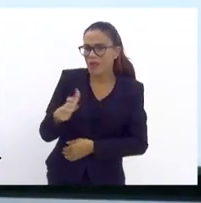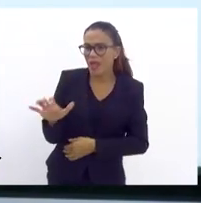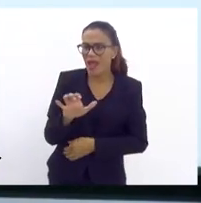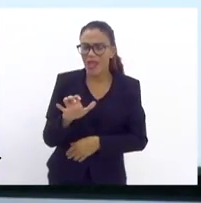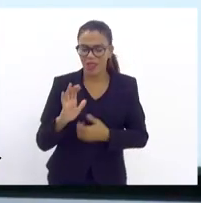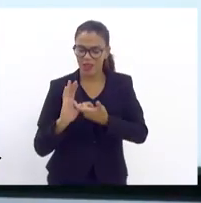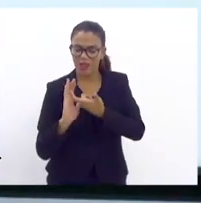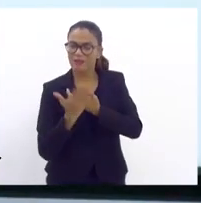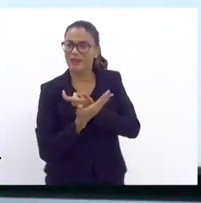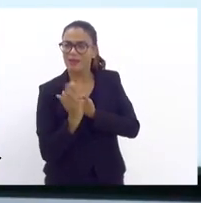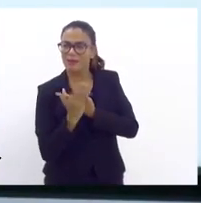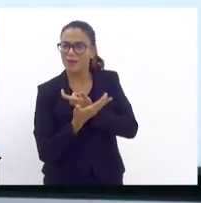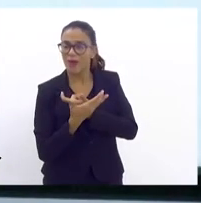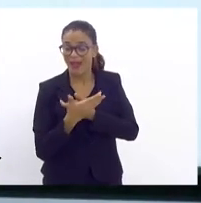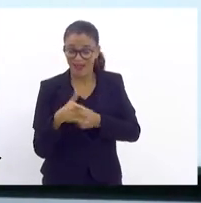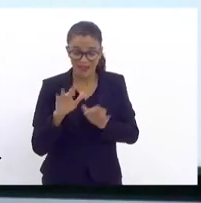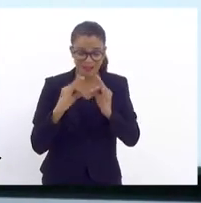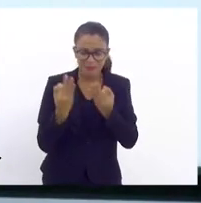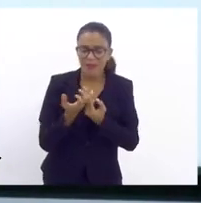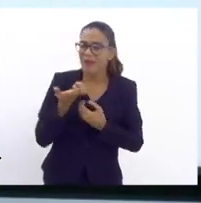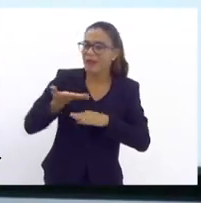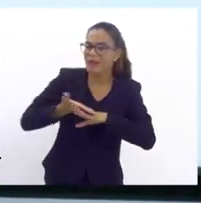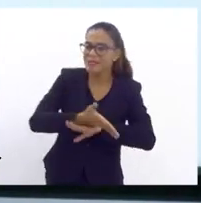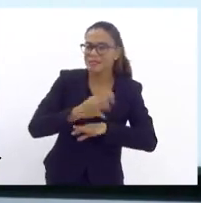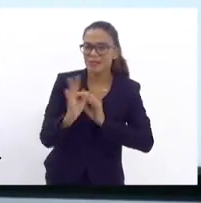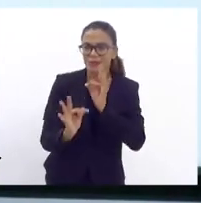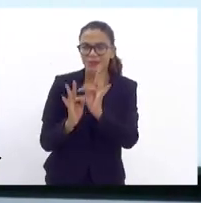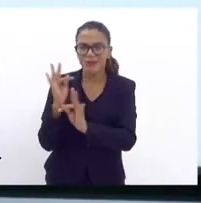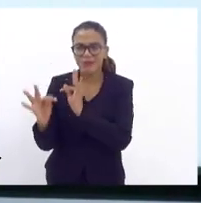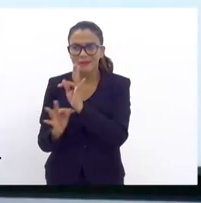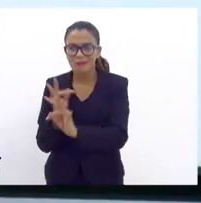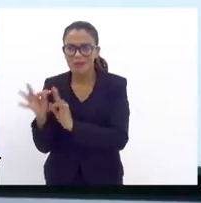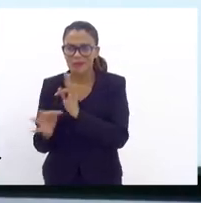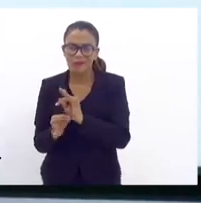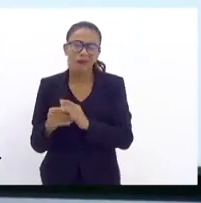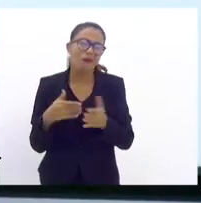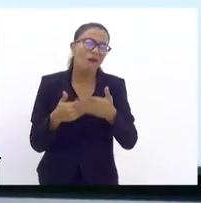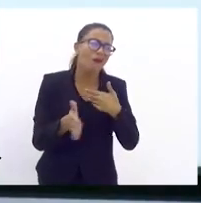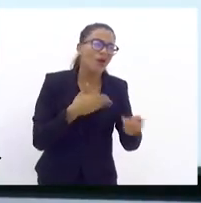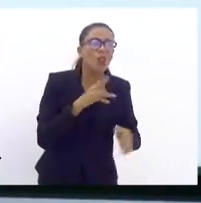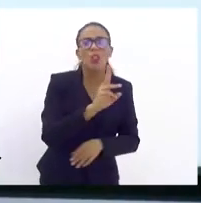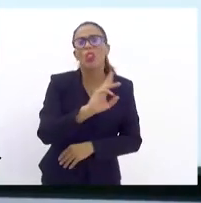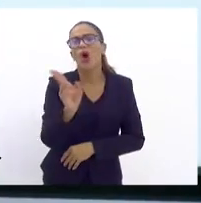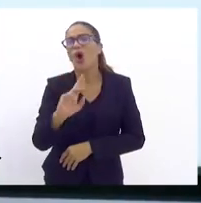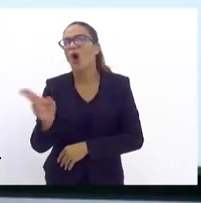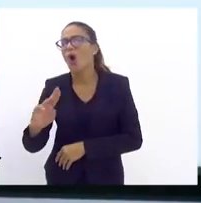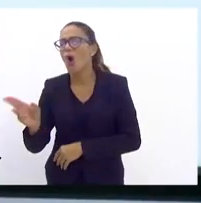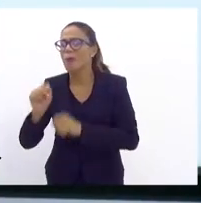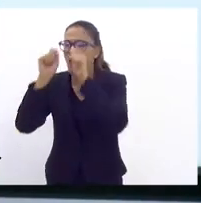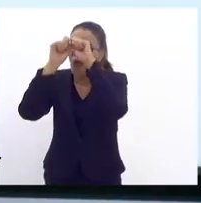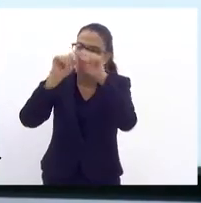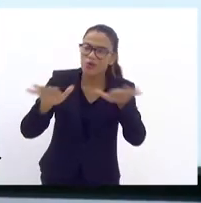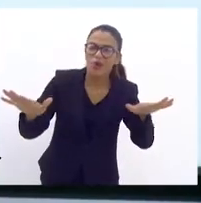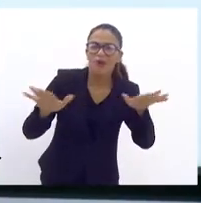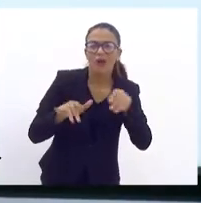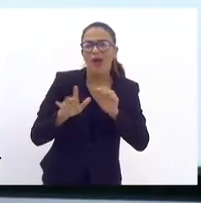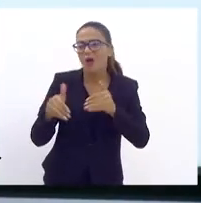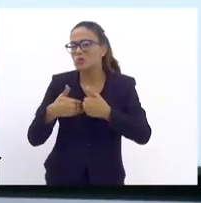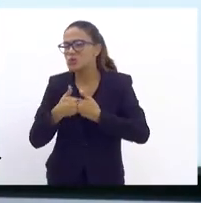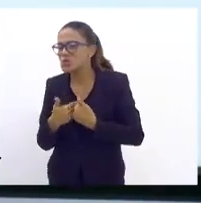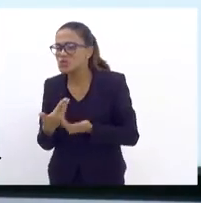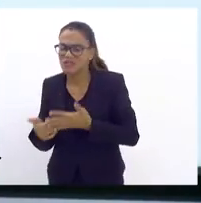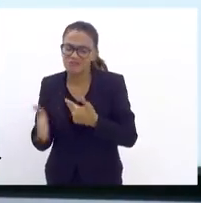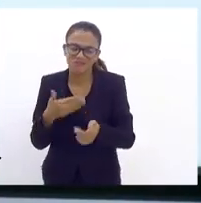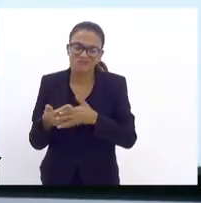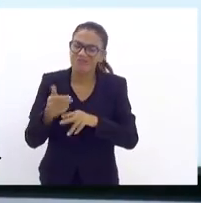as famílias querem acesso a um tratamento Não importa se vão chamar de autismo de transtorno do espectro autista isso não